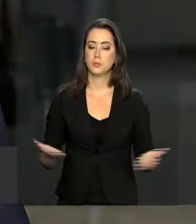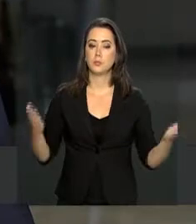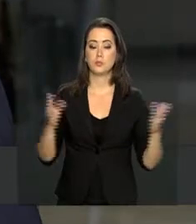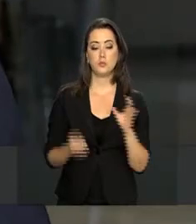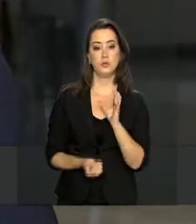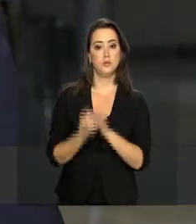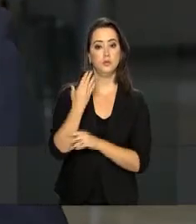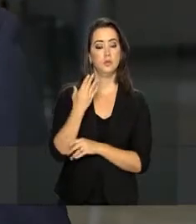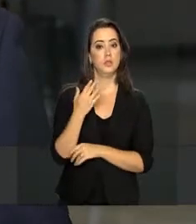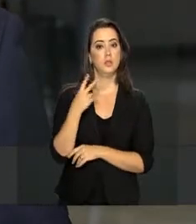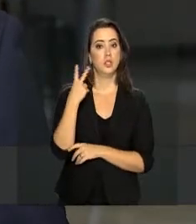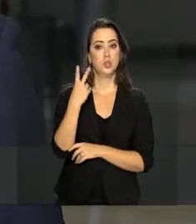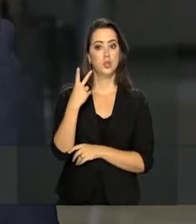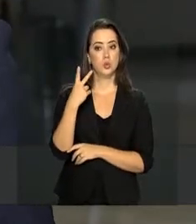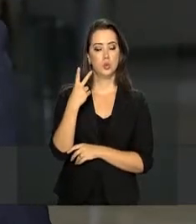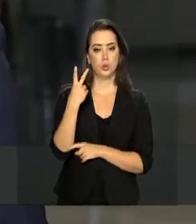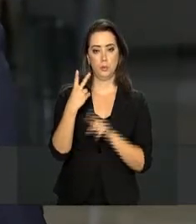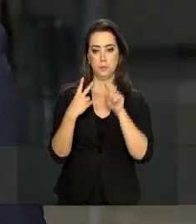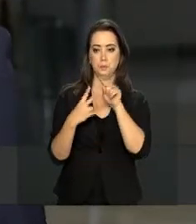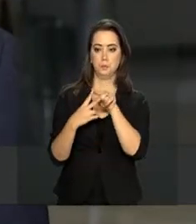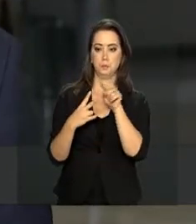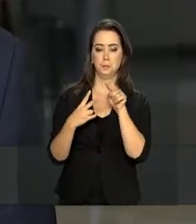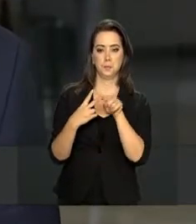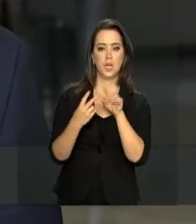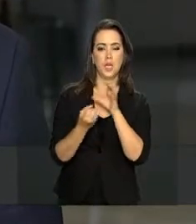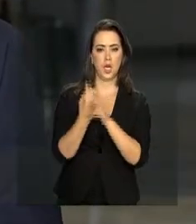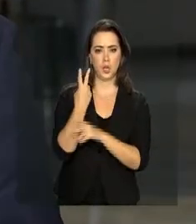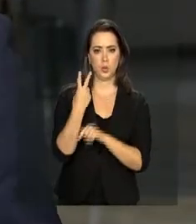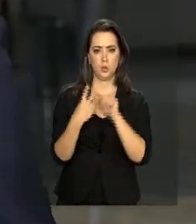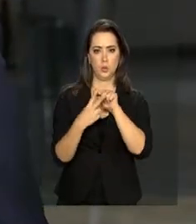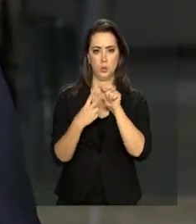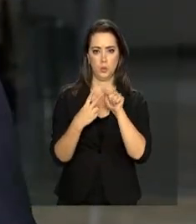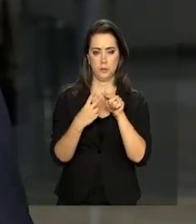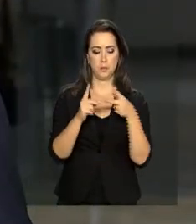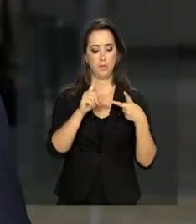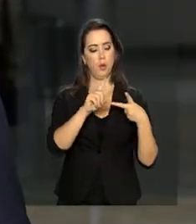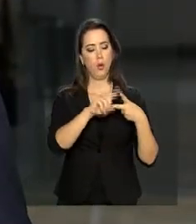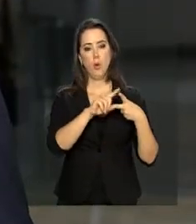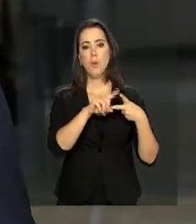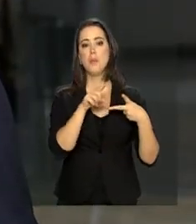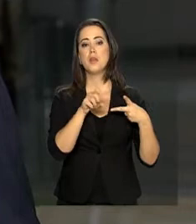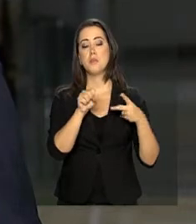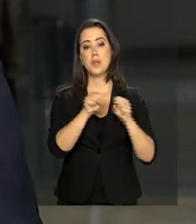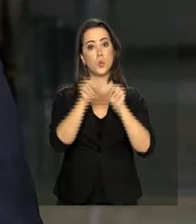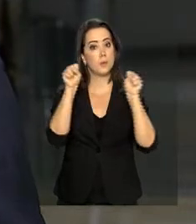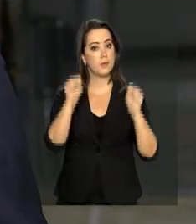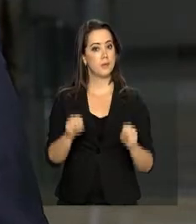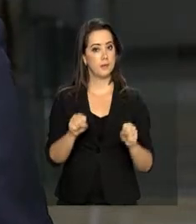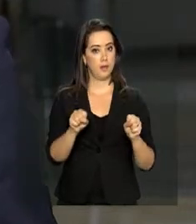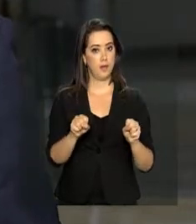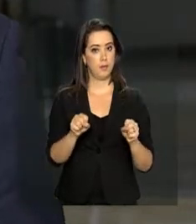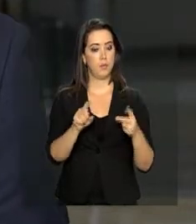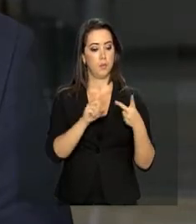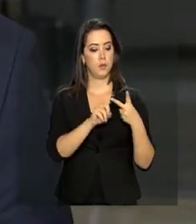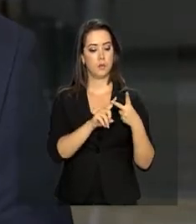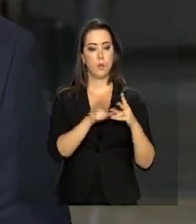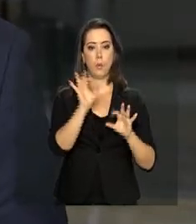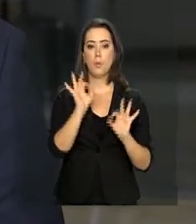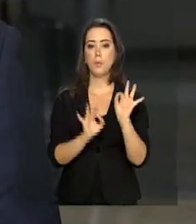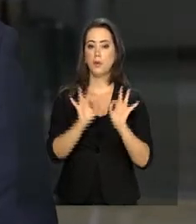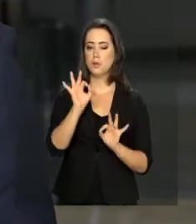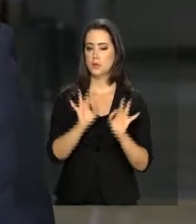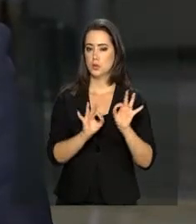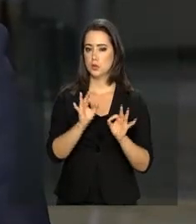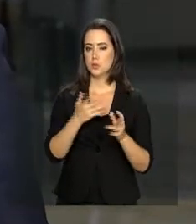criadas duas medidas o sistema e o plano nacional de políticas para mulheres para combater a